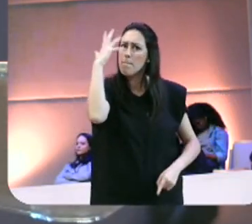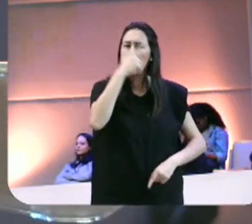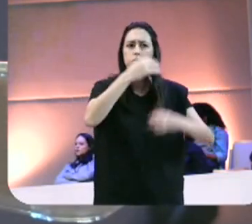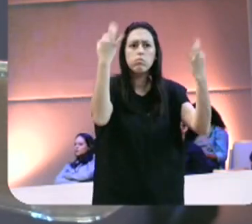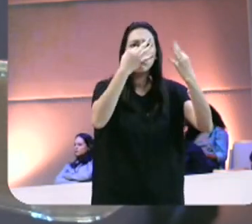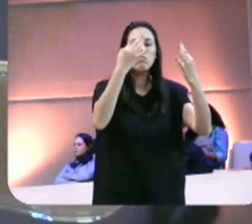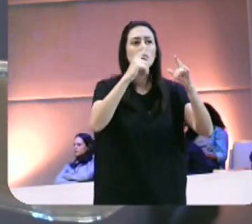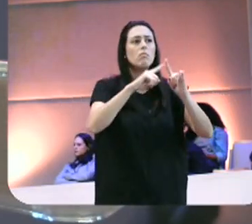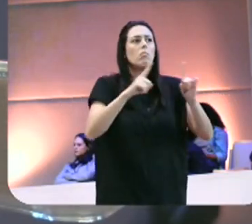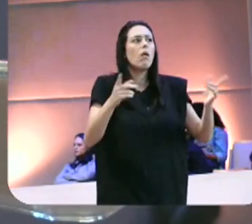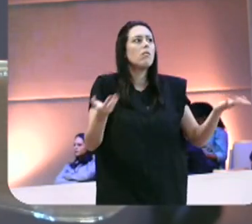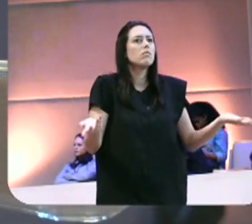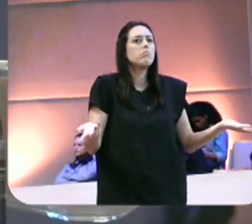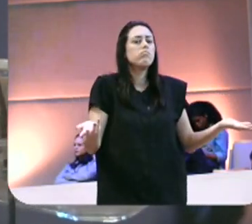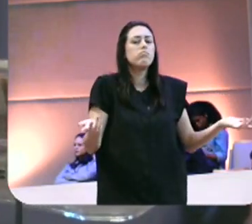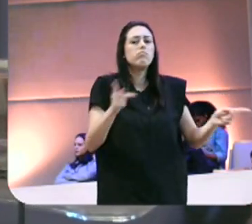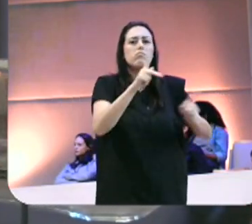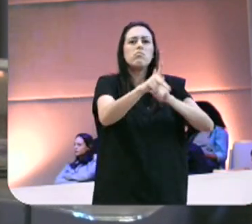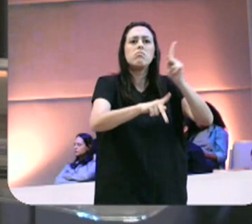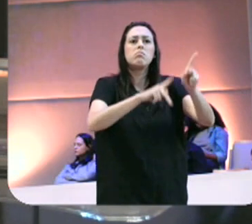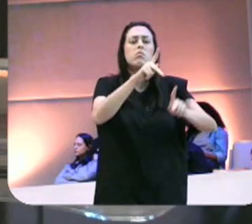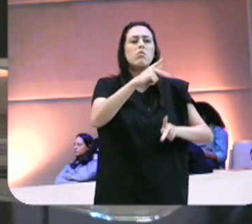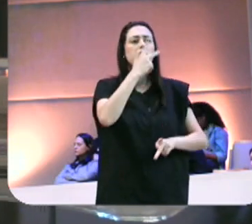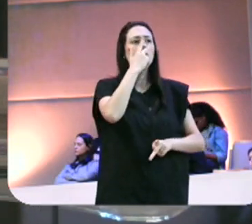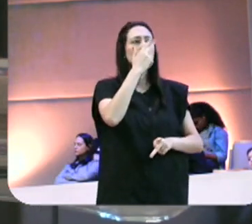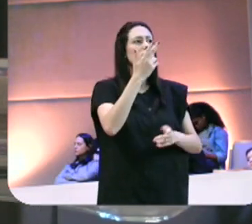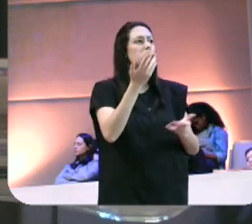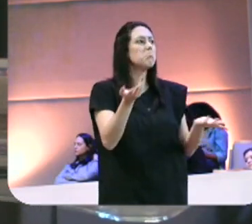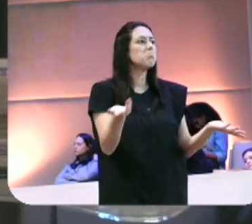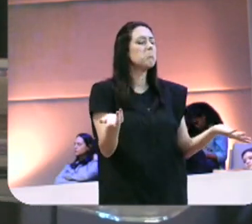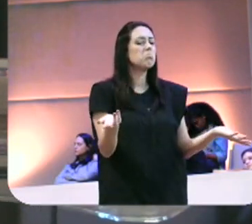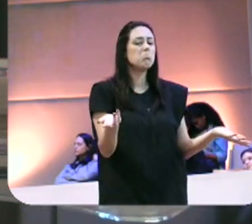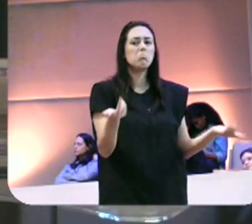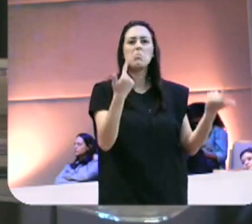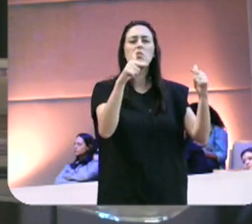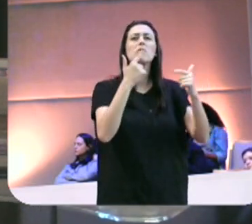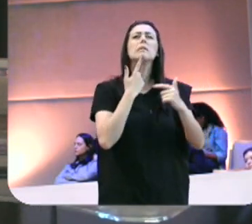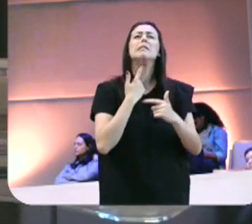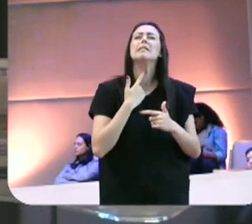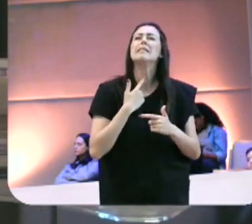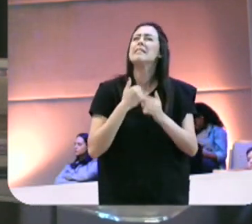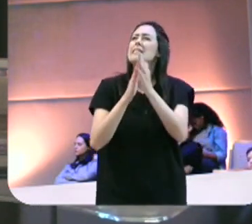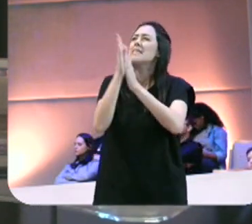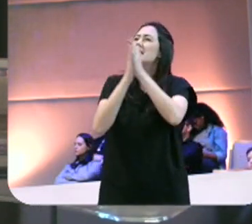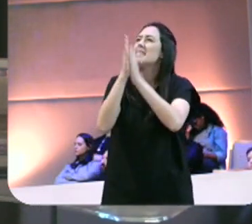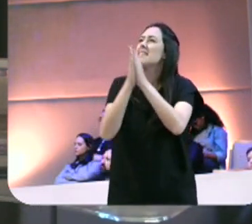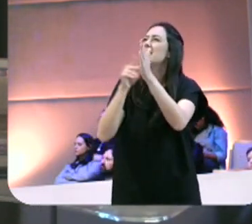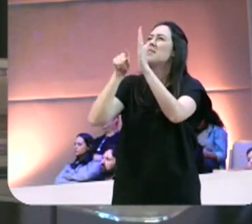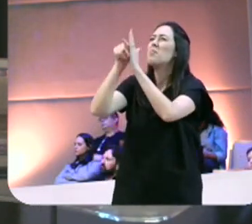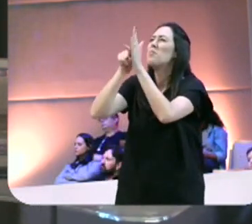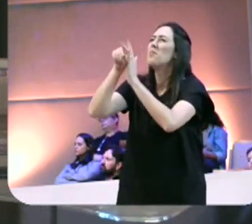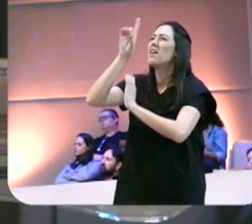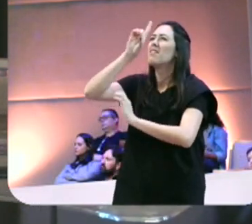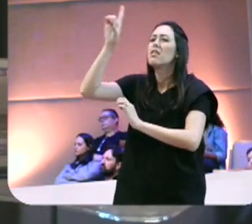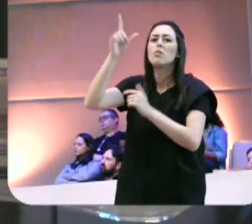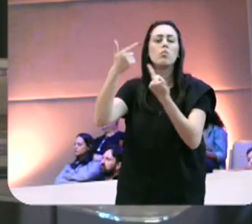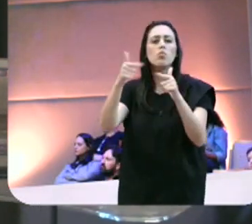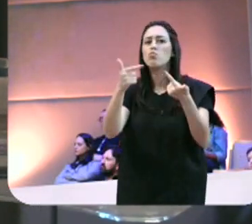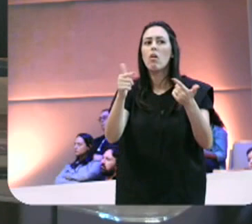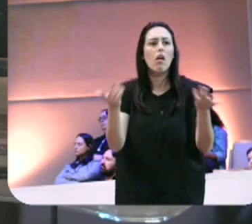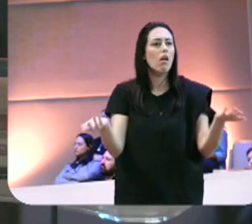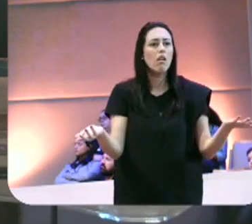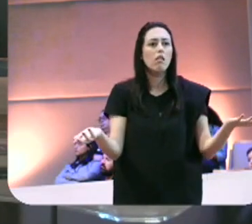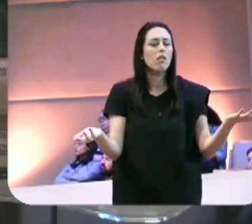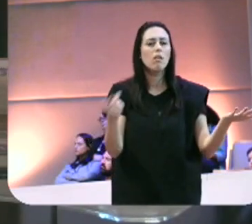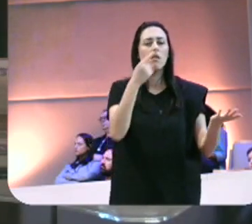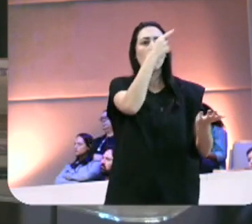sabe o que acontece? O povo não está respondendo, não há fome e sede de Deus, o povo está seco, vazio e